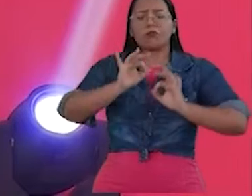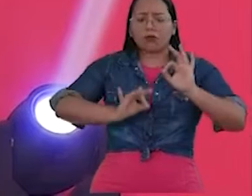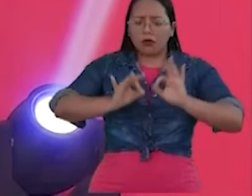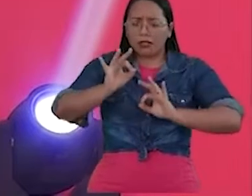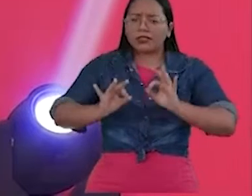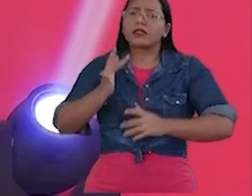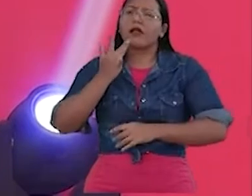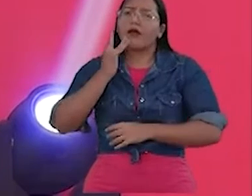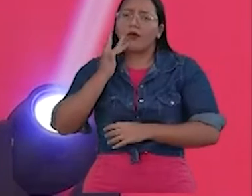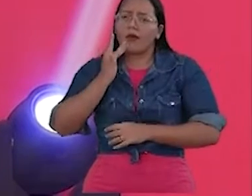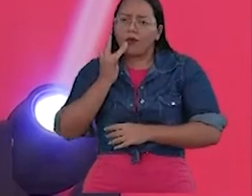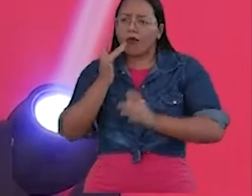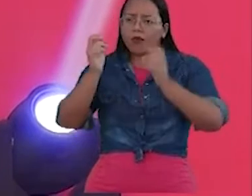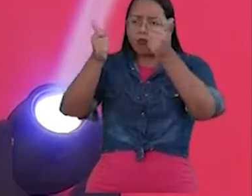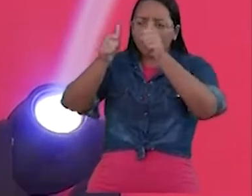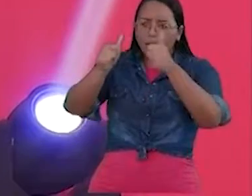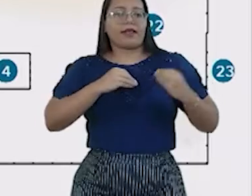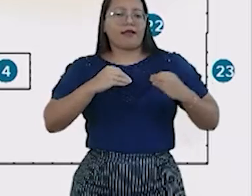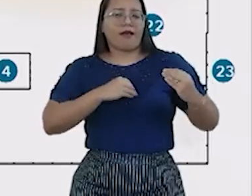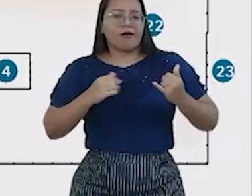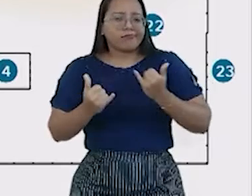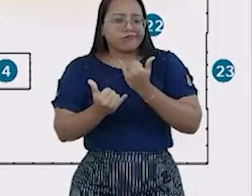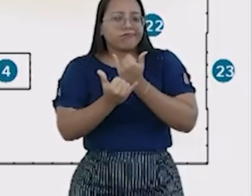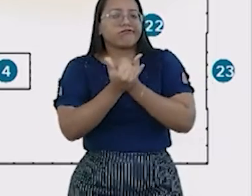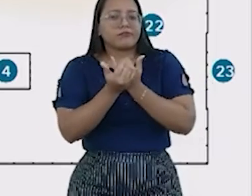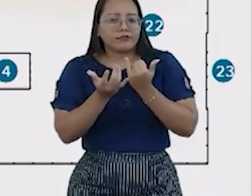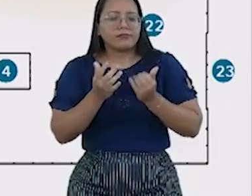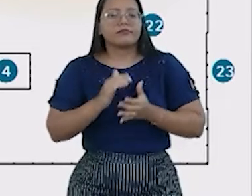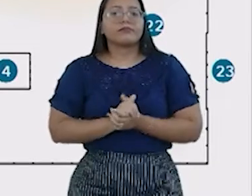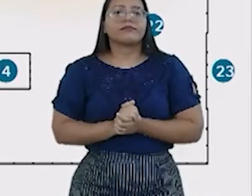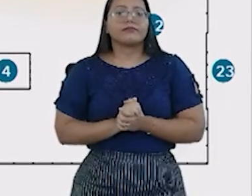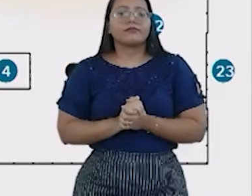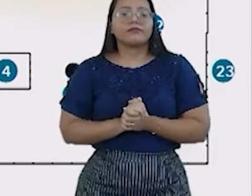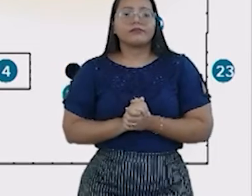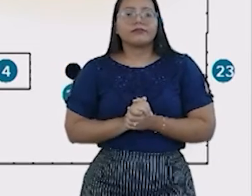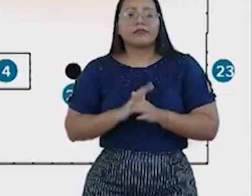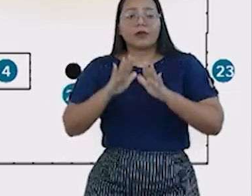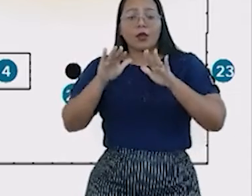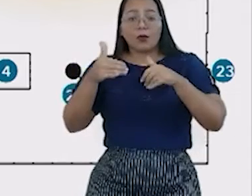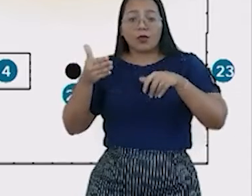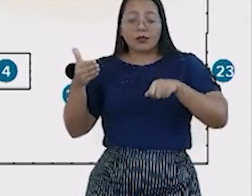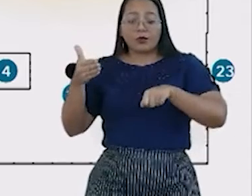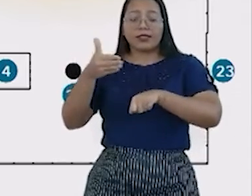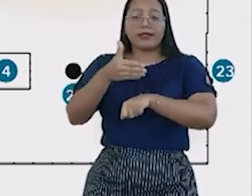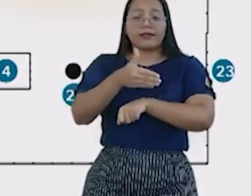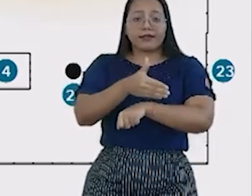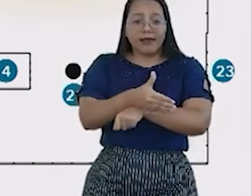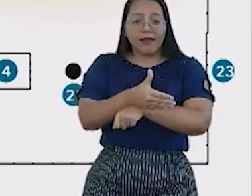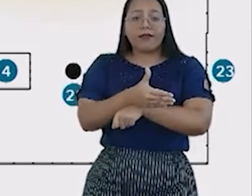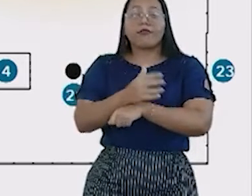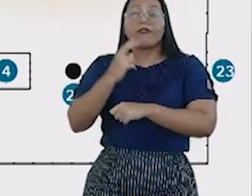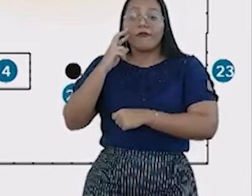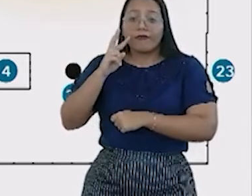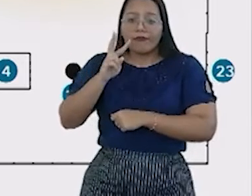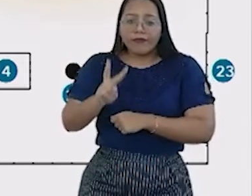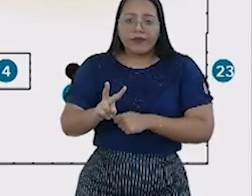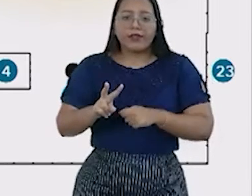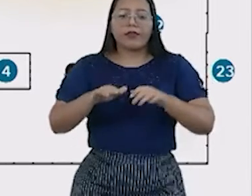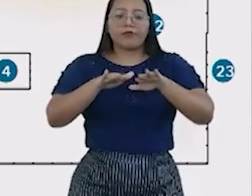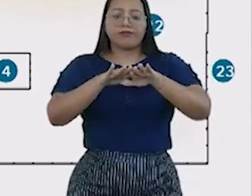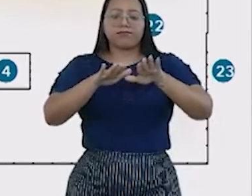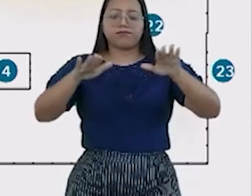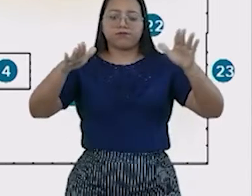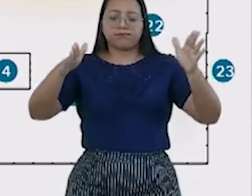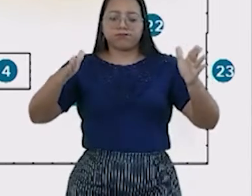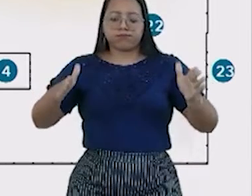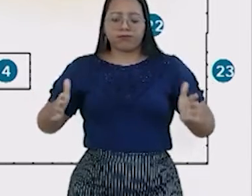do ouro, exatamente essa divindade. A primeira coisa que se dava vista está aqui, ó, o altar de incenso, tá bom? E